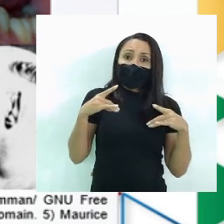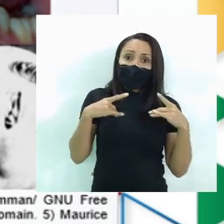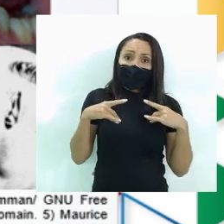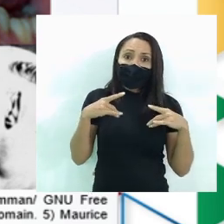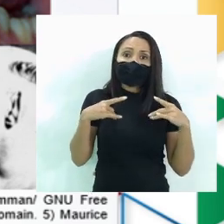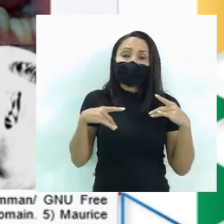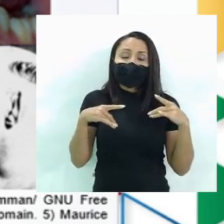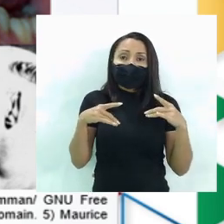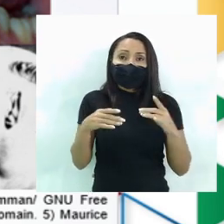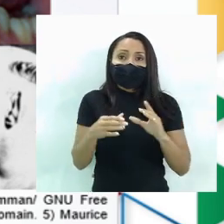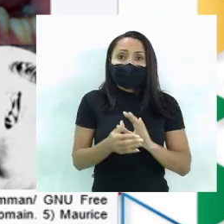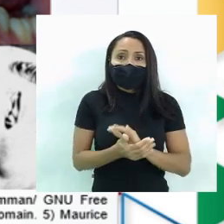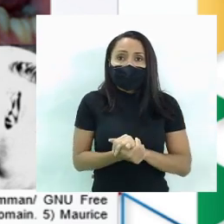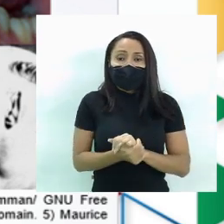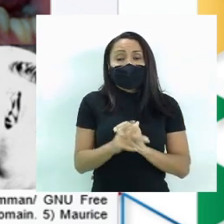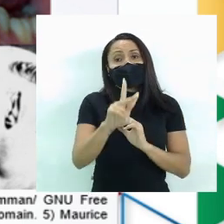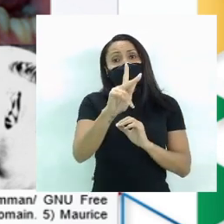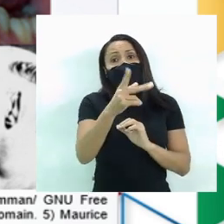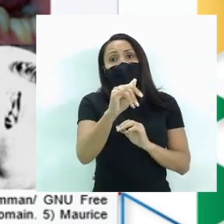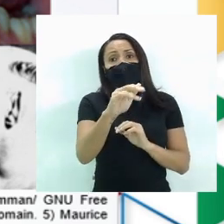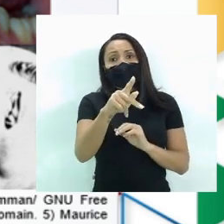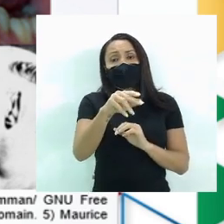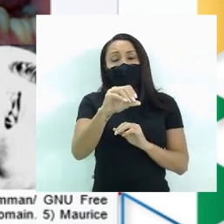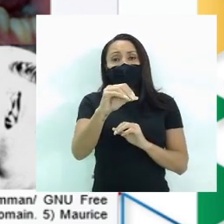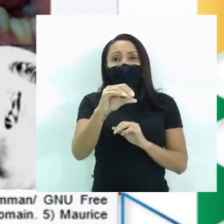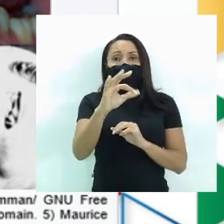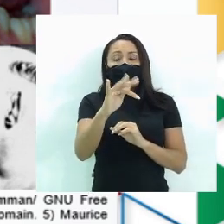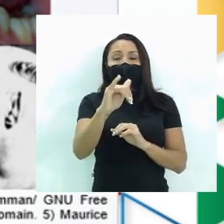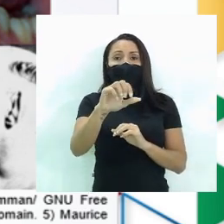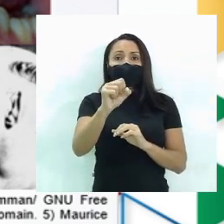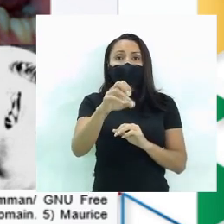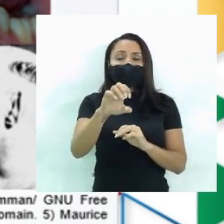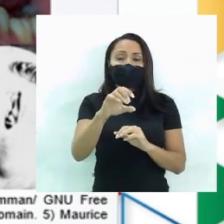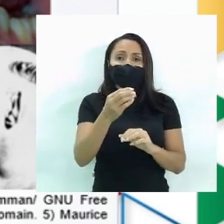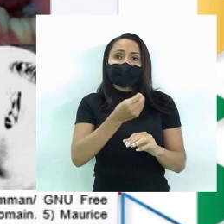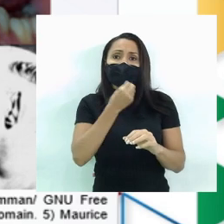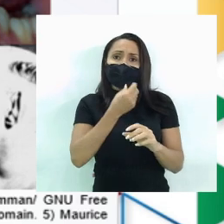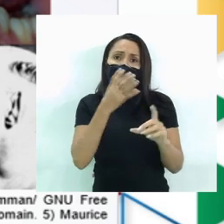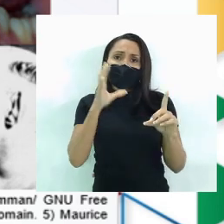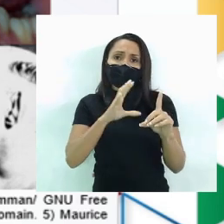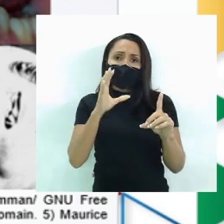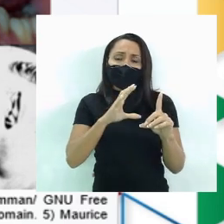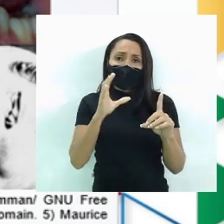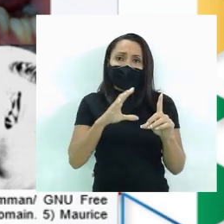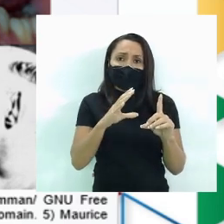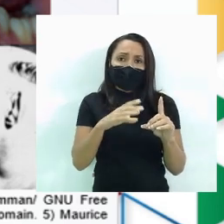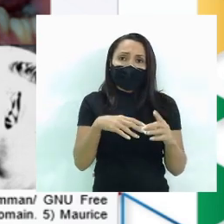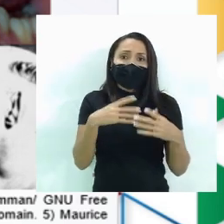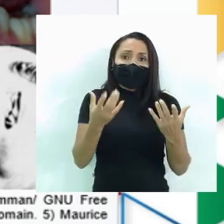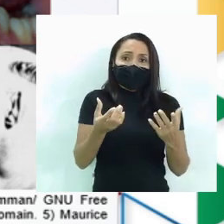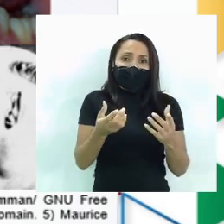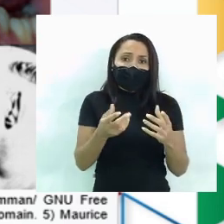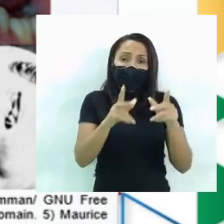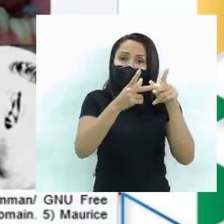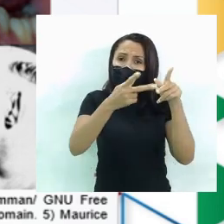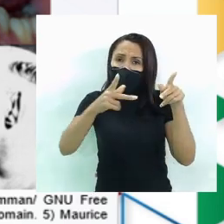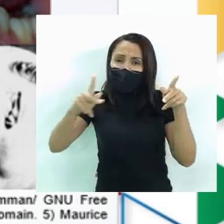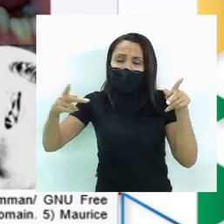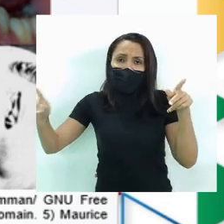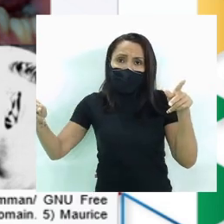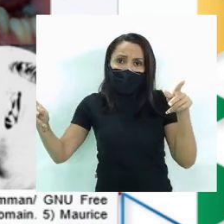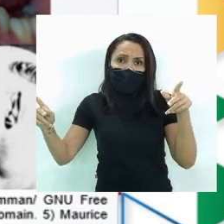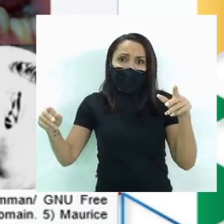da hipófise. Existe uma influência no metabolismo das proteínas, carboidratos